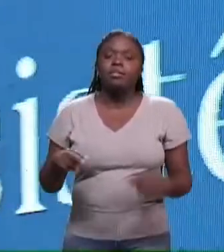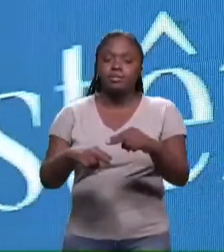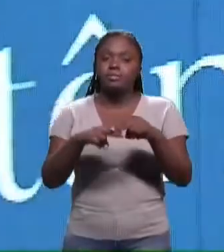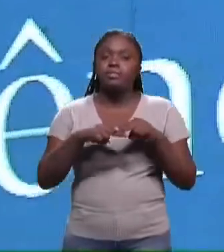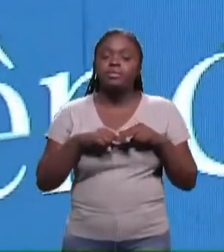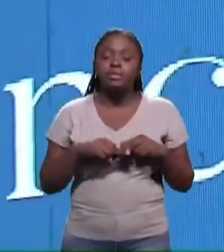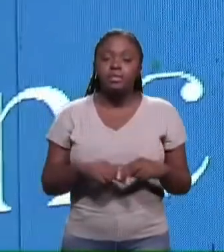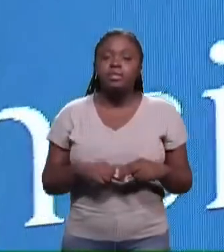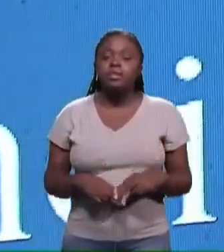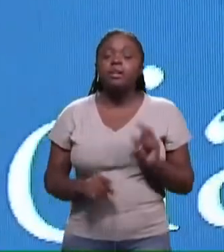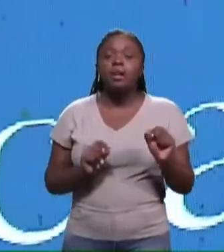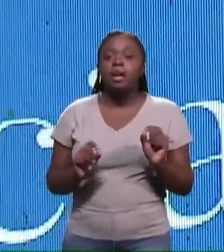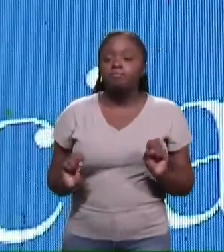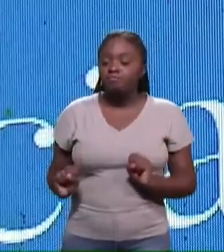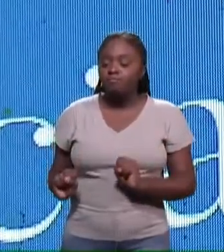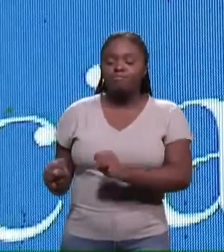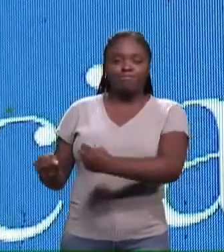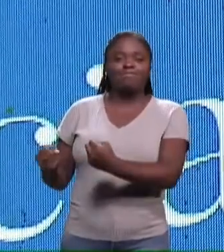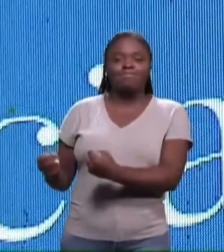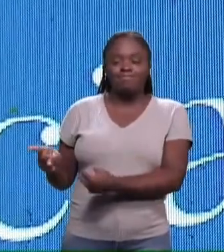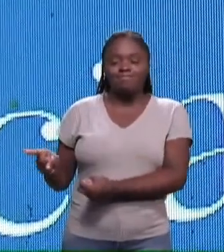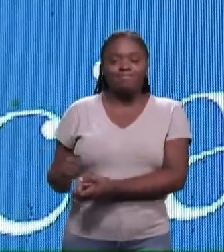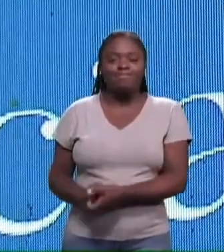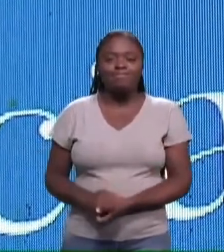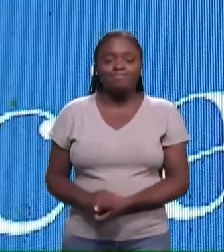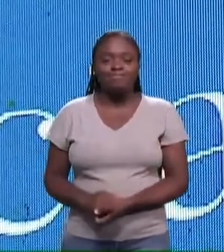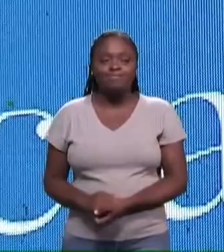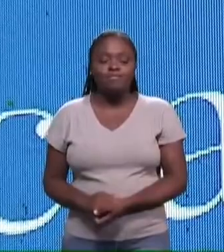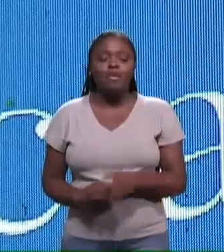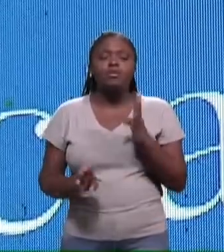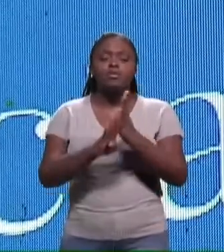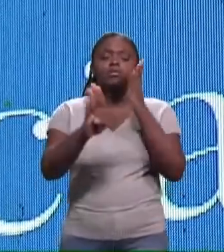ele se torna mais resistente. Sabe o que eu descobri na